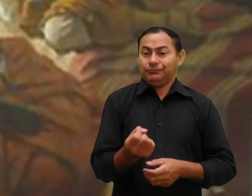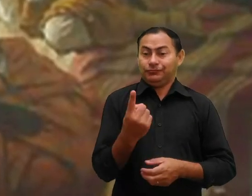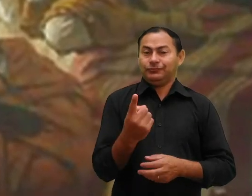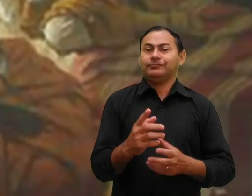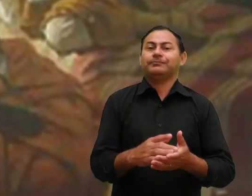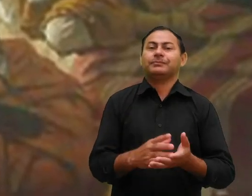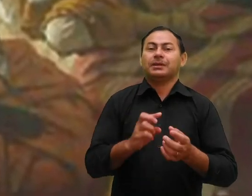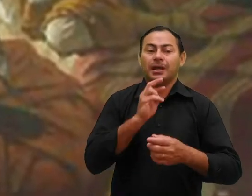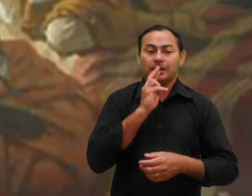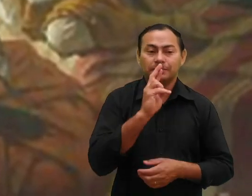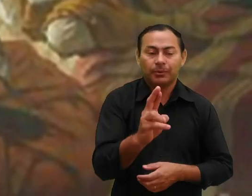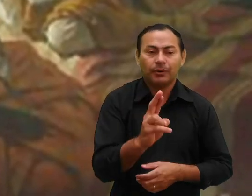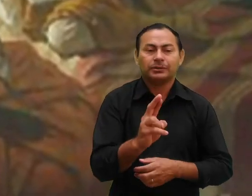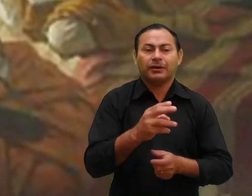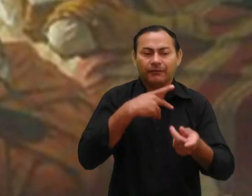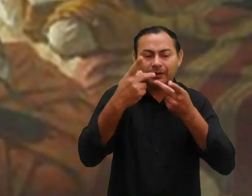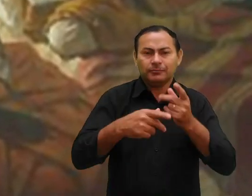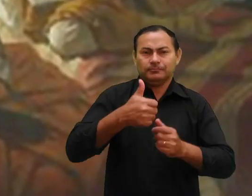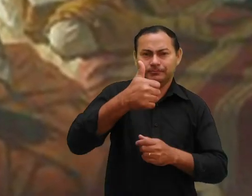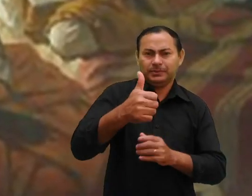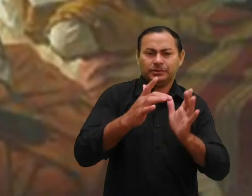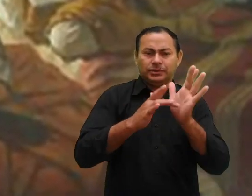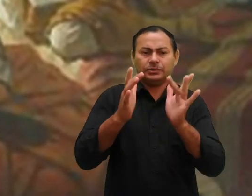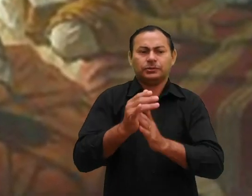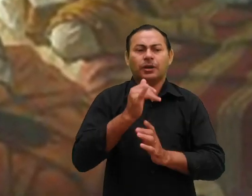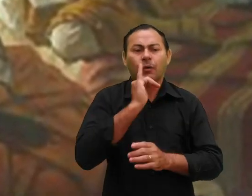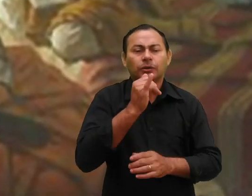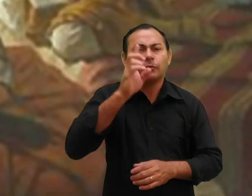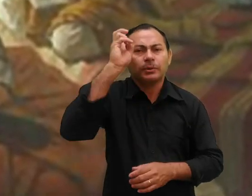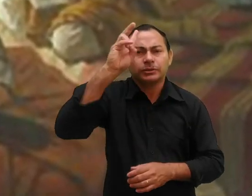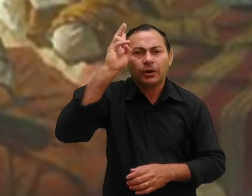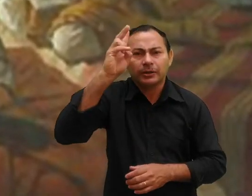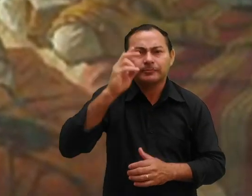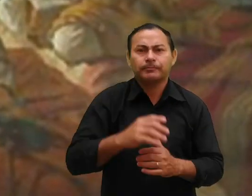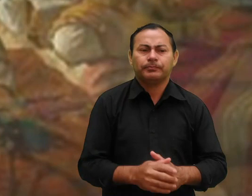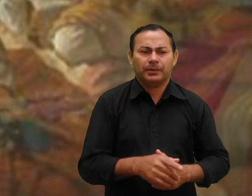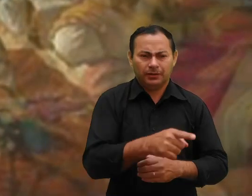tremendos. Em resposta a esse comentário positivo, Jesus contou uma